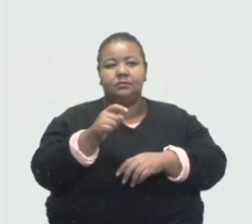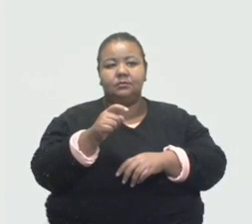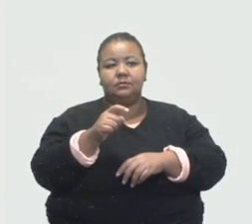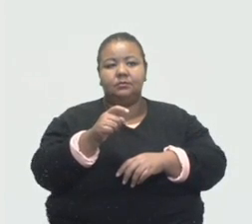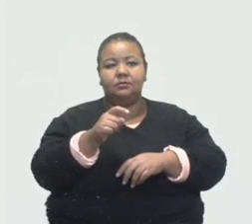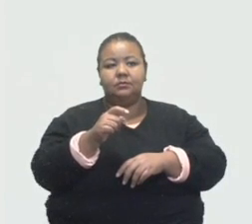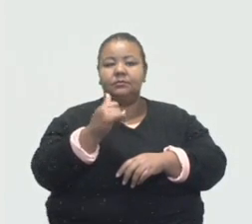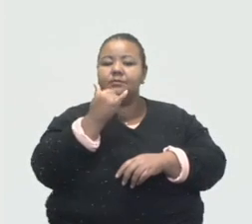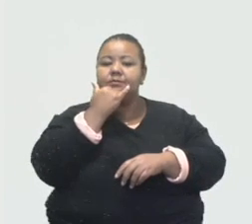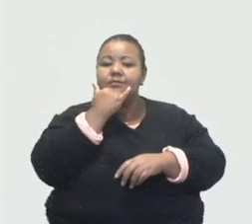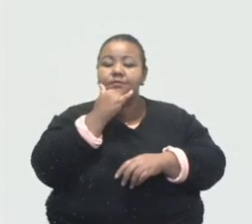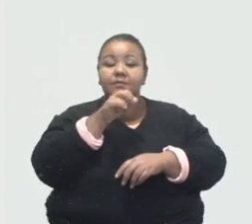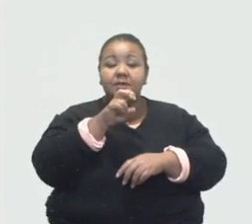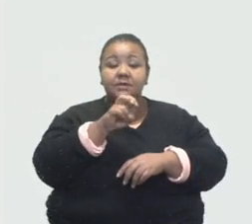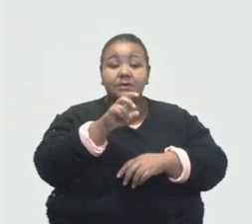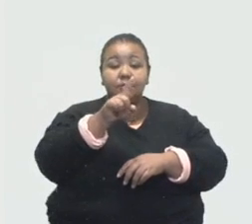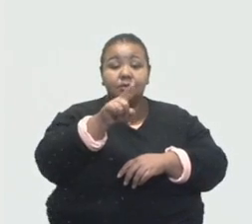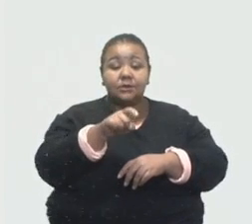5x, desculpe,